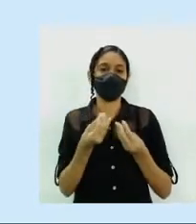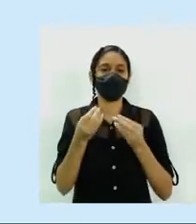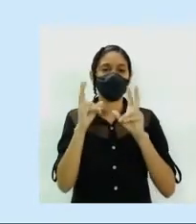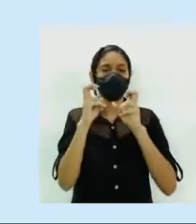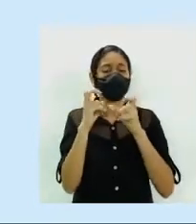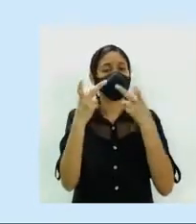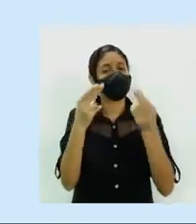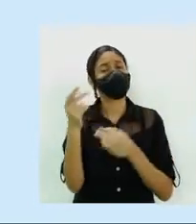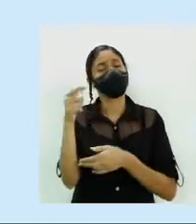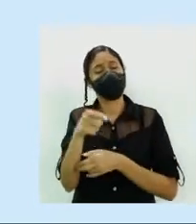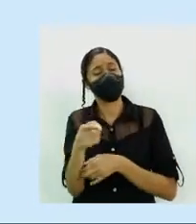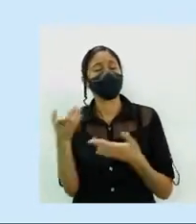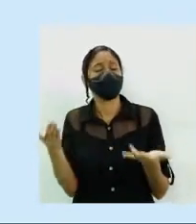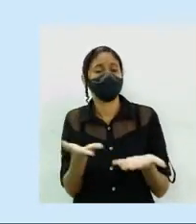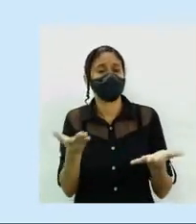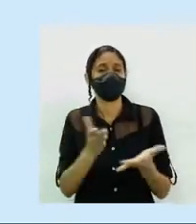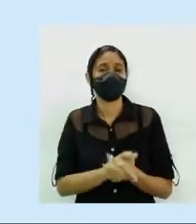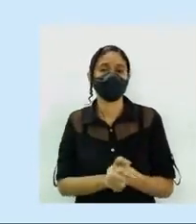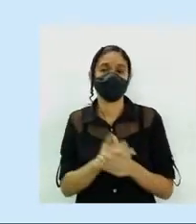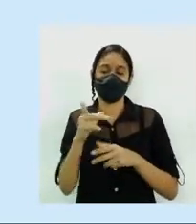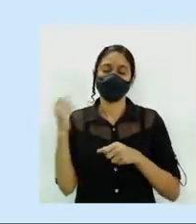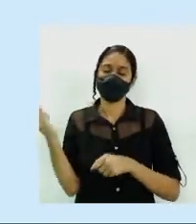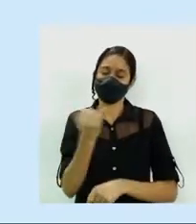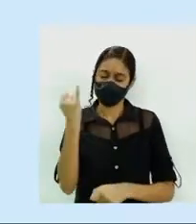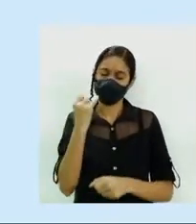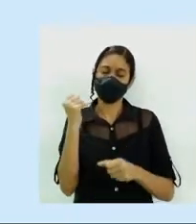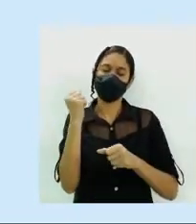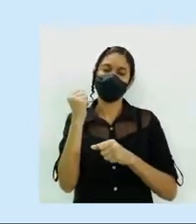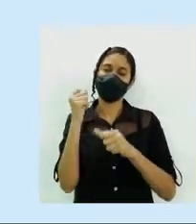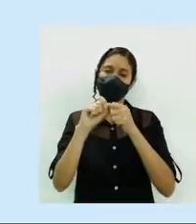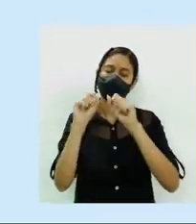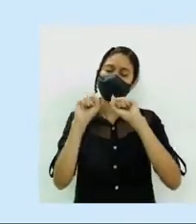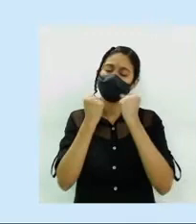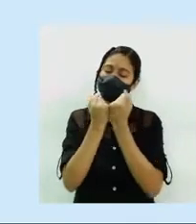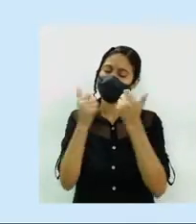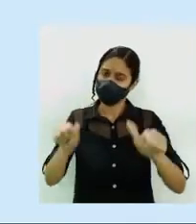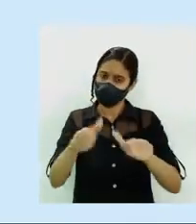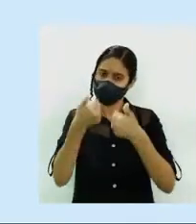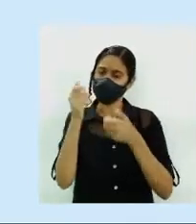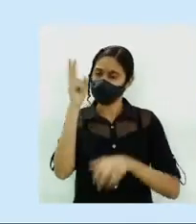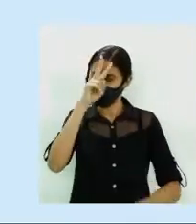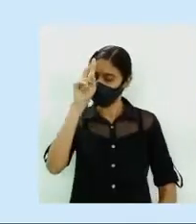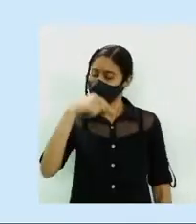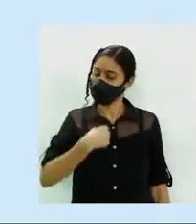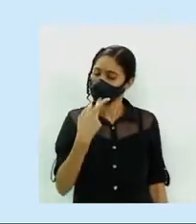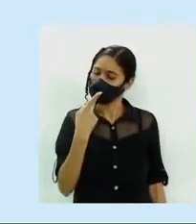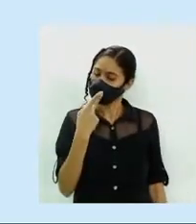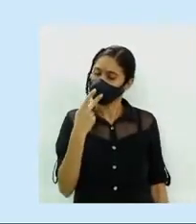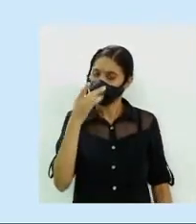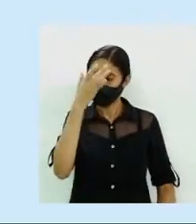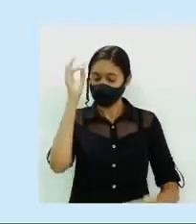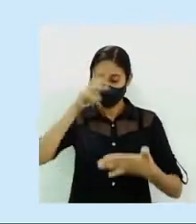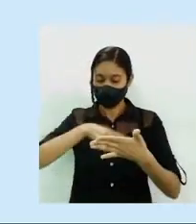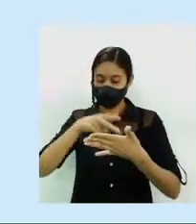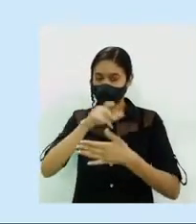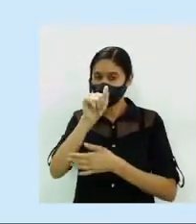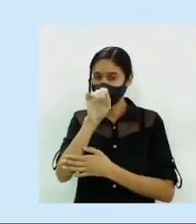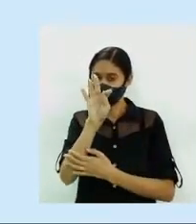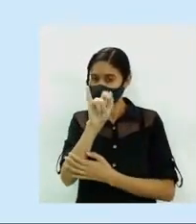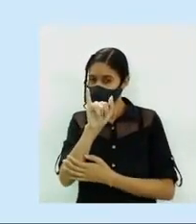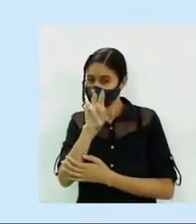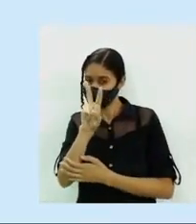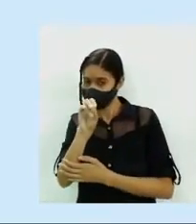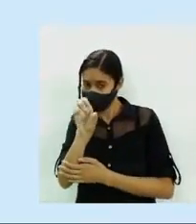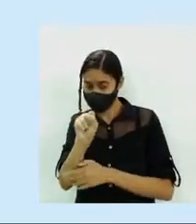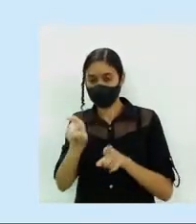esse, mas de extrema importância para a construção de uma sociedade melhor. Lembra que eu disse a vocês, leitores ativos e